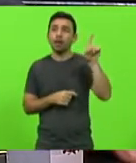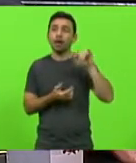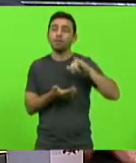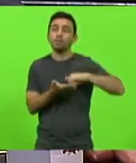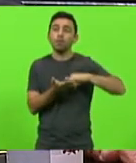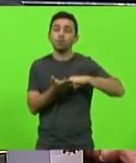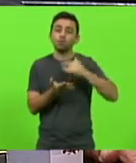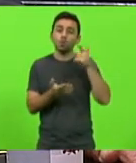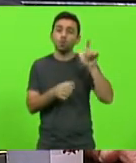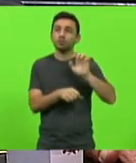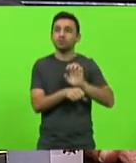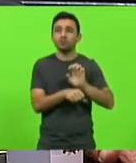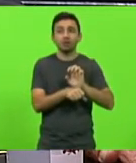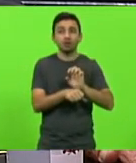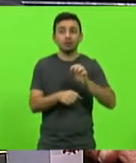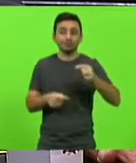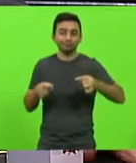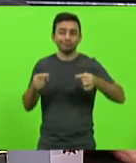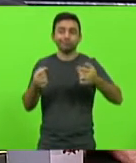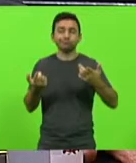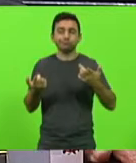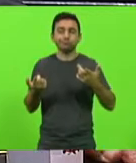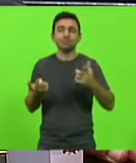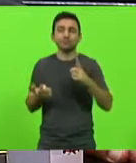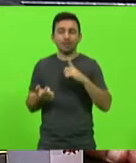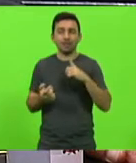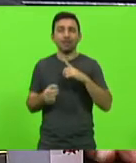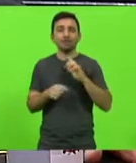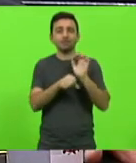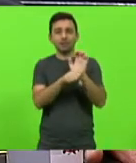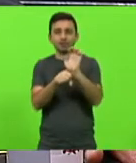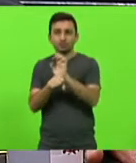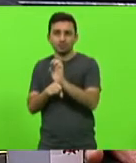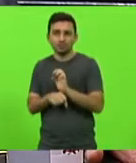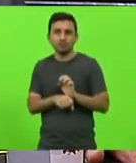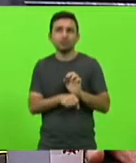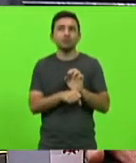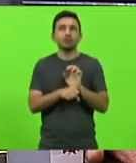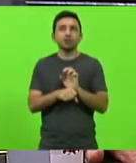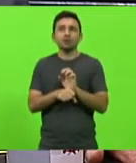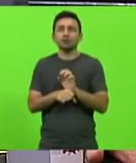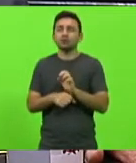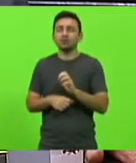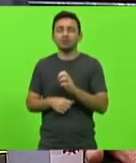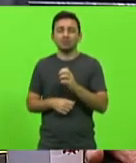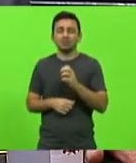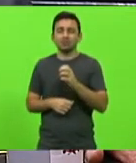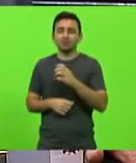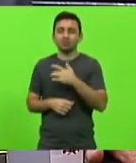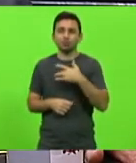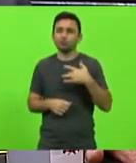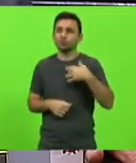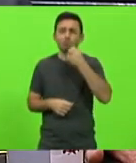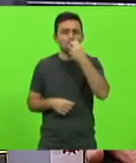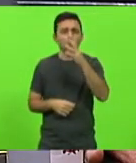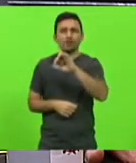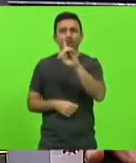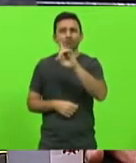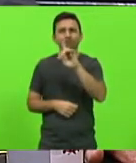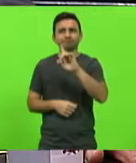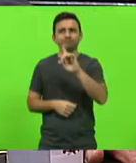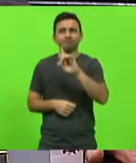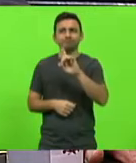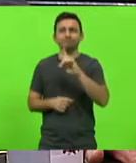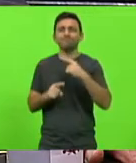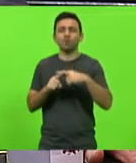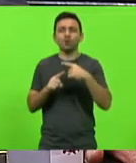que é uma concorrência no Brasil entre estados que eu considero que não é saudável, porque há uma